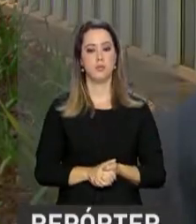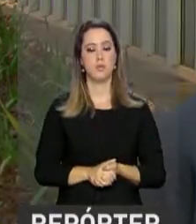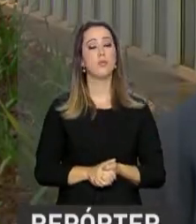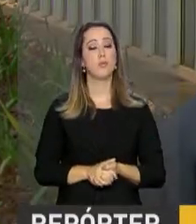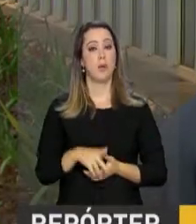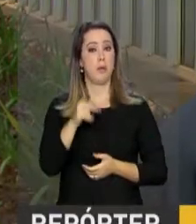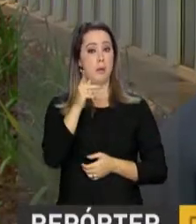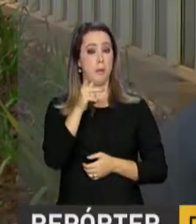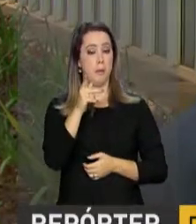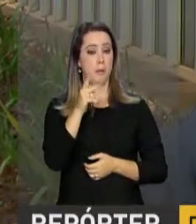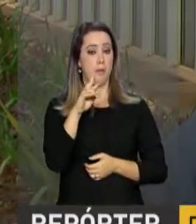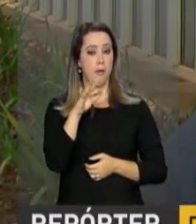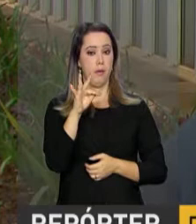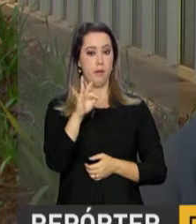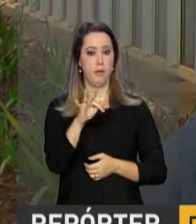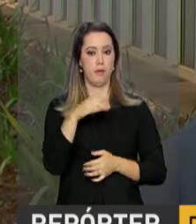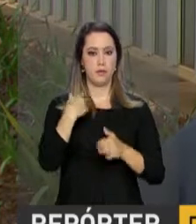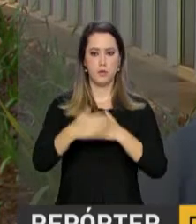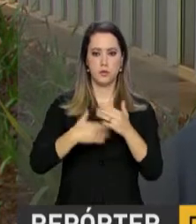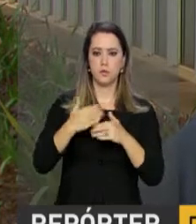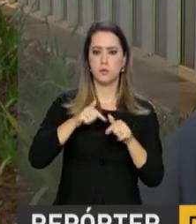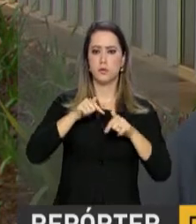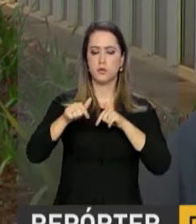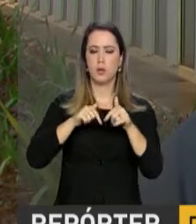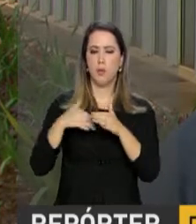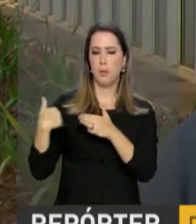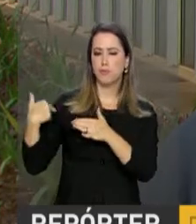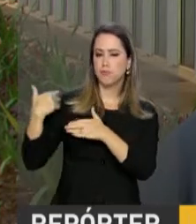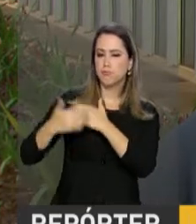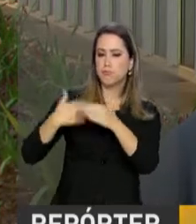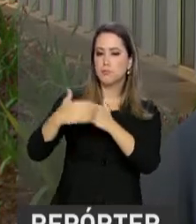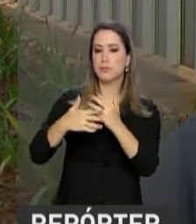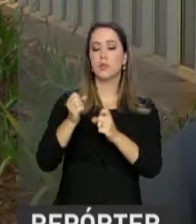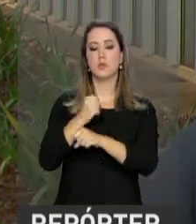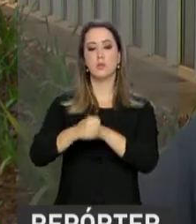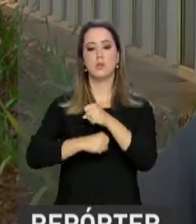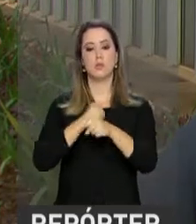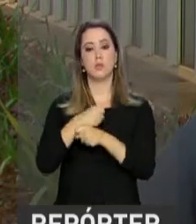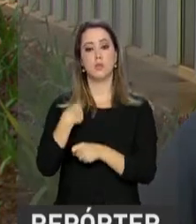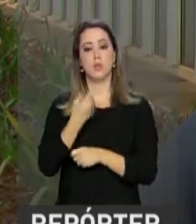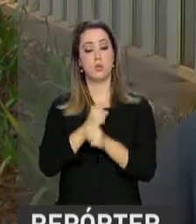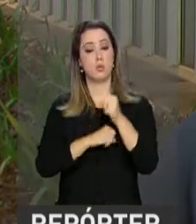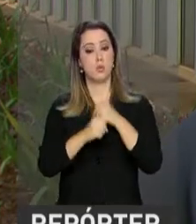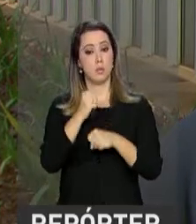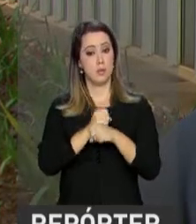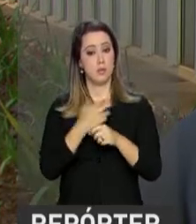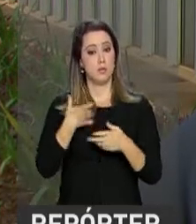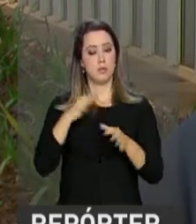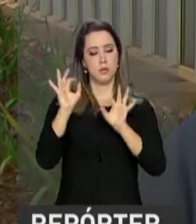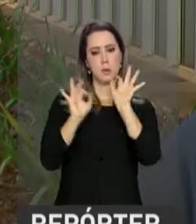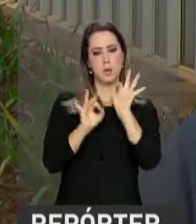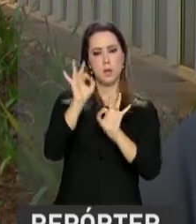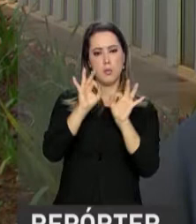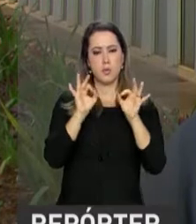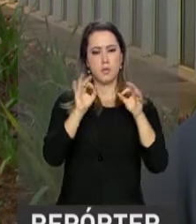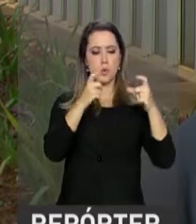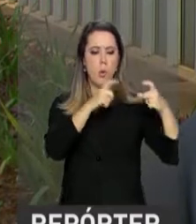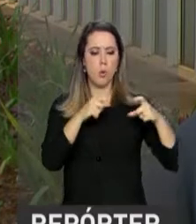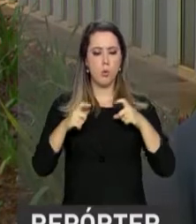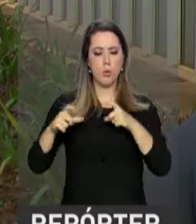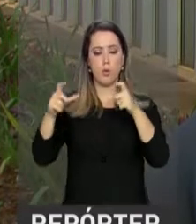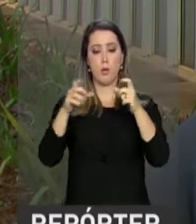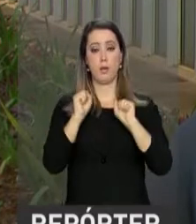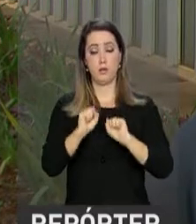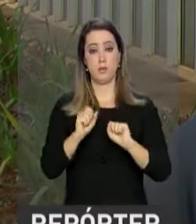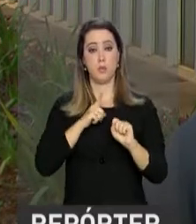fazer uma continuidade de diversas operações que ela vem fazendo durante o ano nós ano passado nós fizemos o mapeamento de pontos vulneráveis à exploração